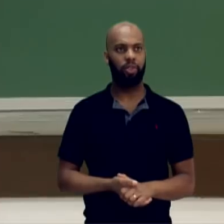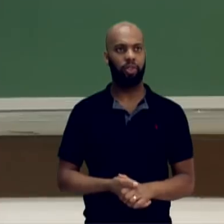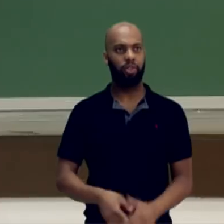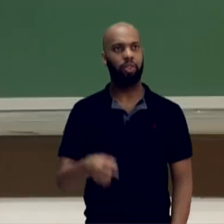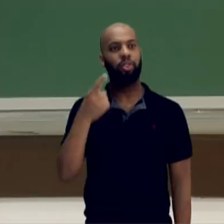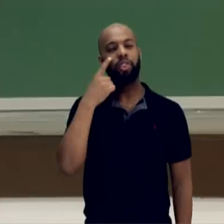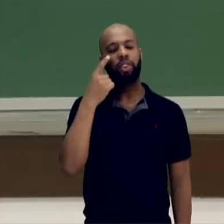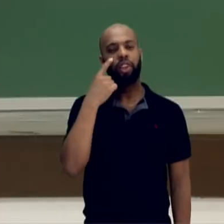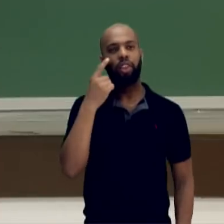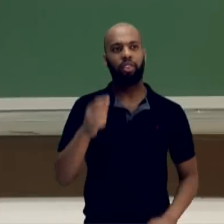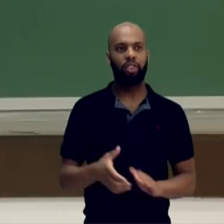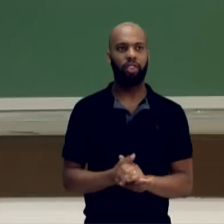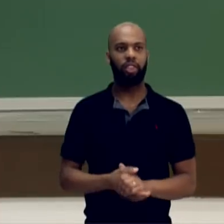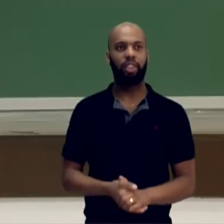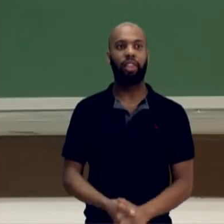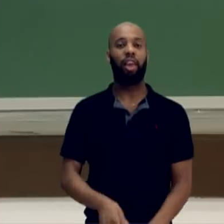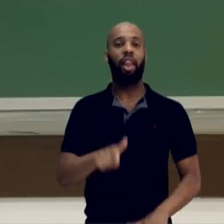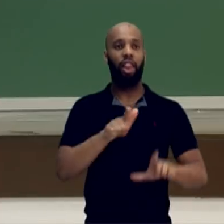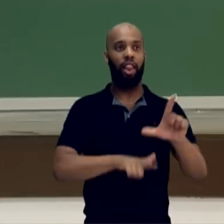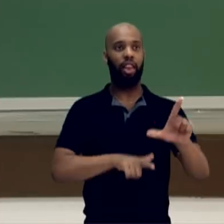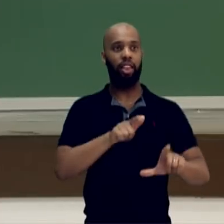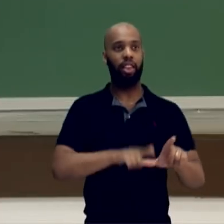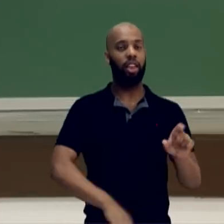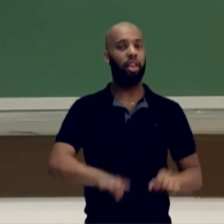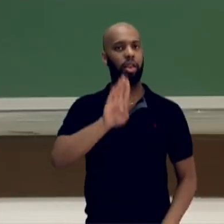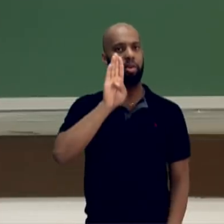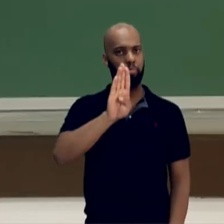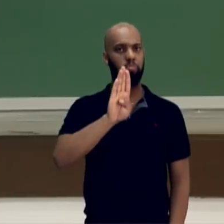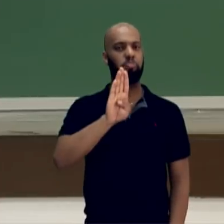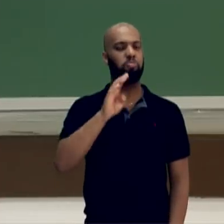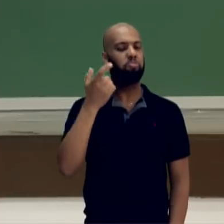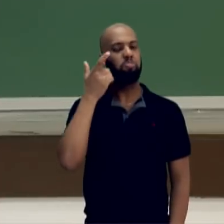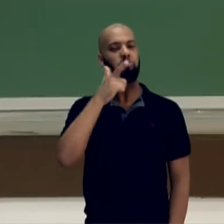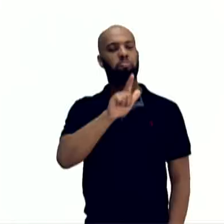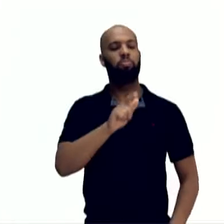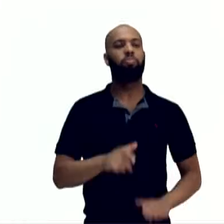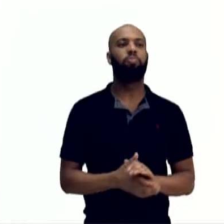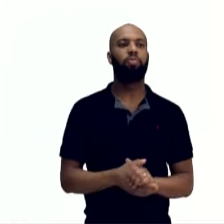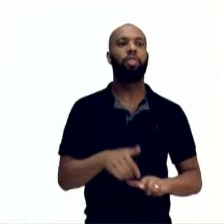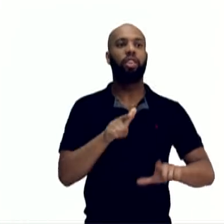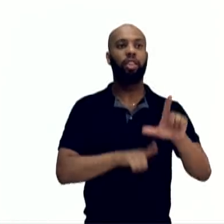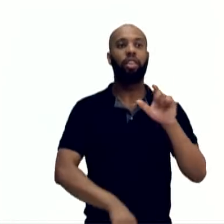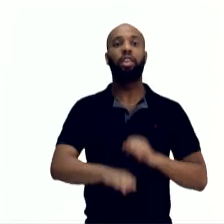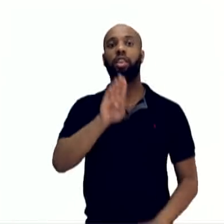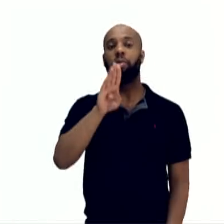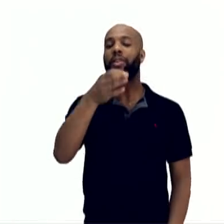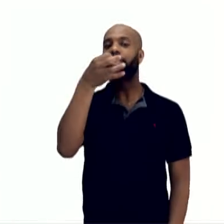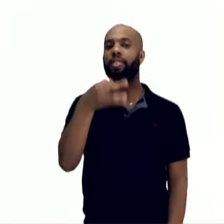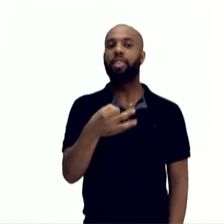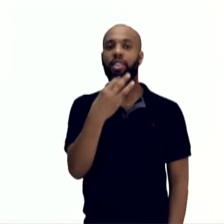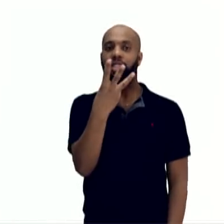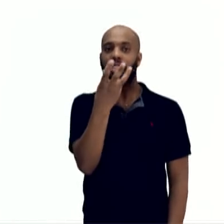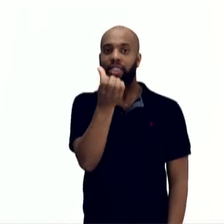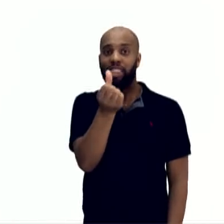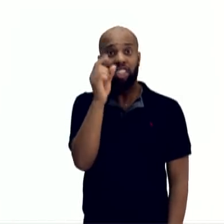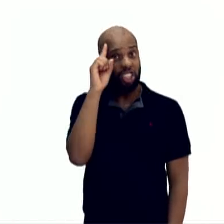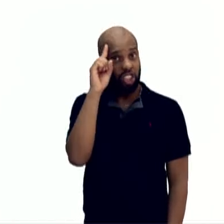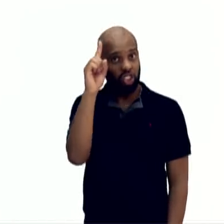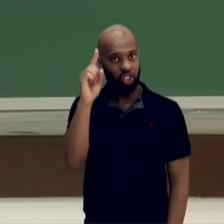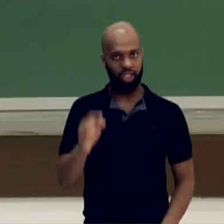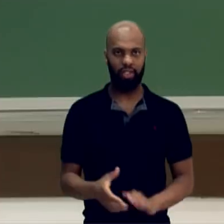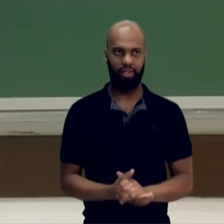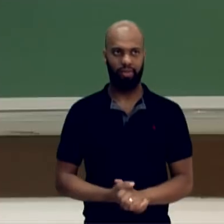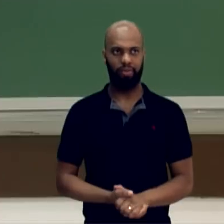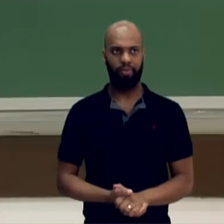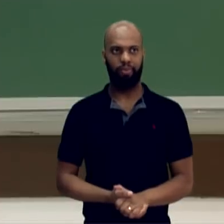Olha só, aqui, letra B, só para concluir o nosso trabalho. Letra B, 36 dias. Vamos